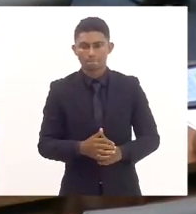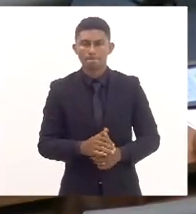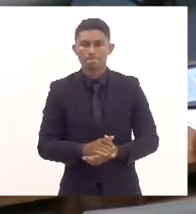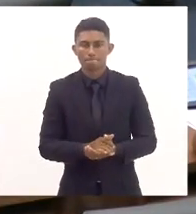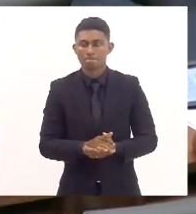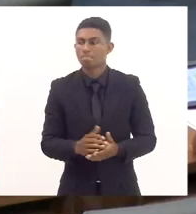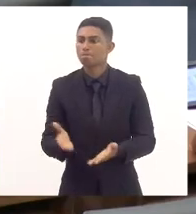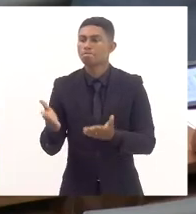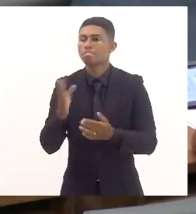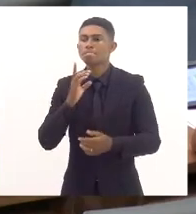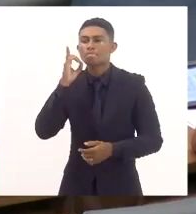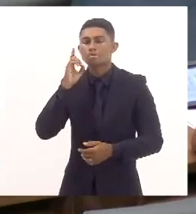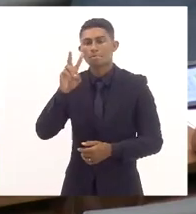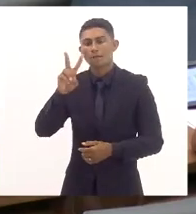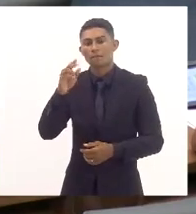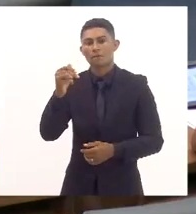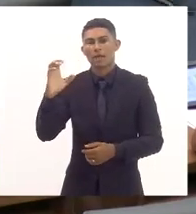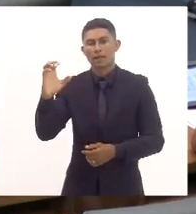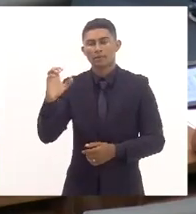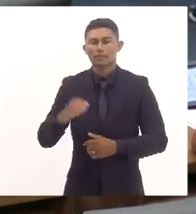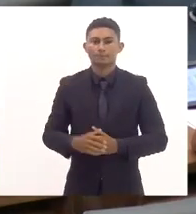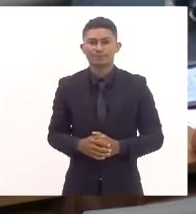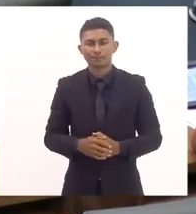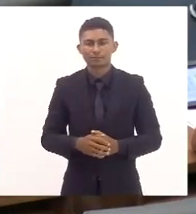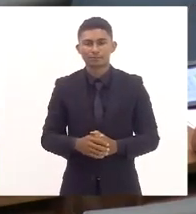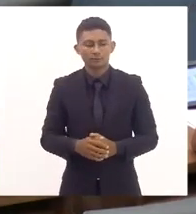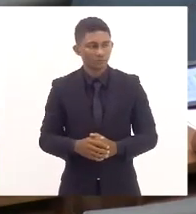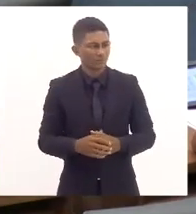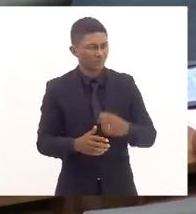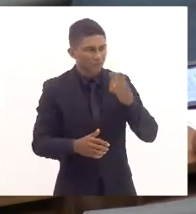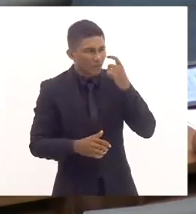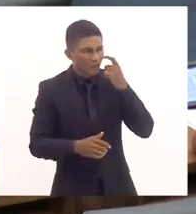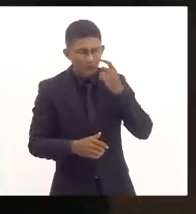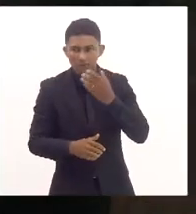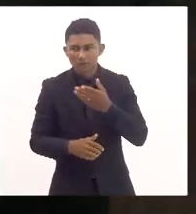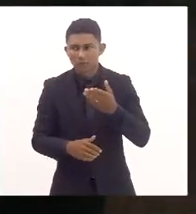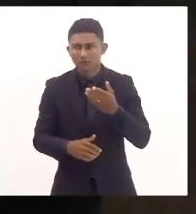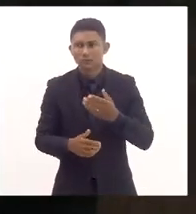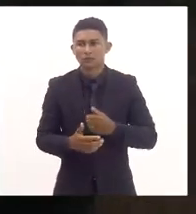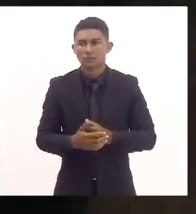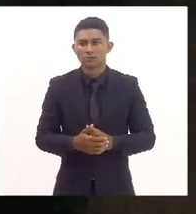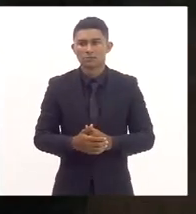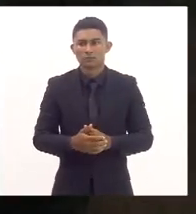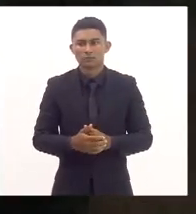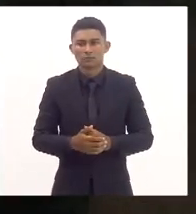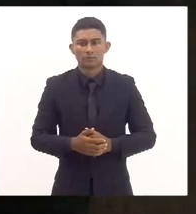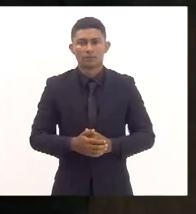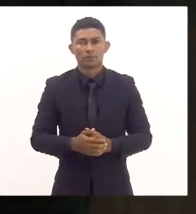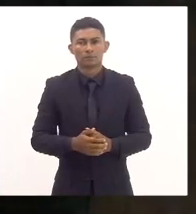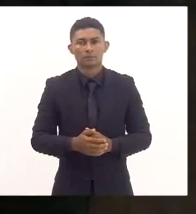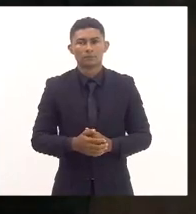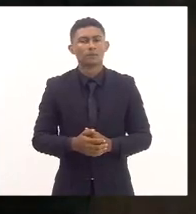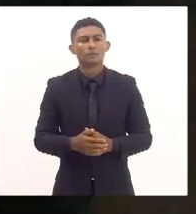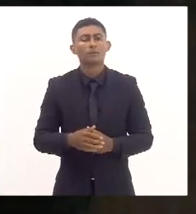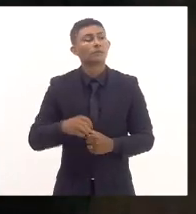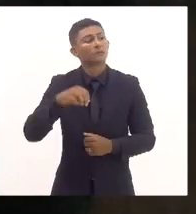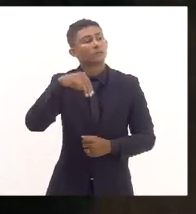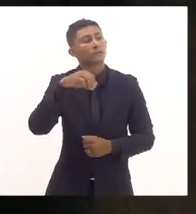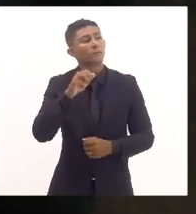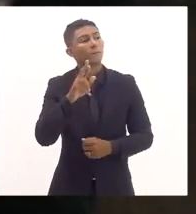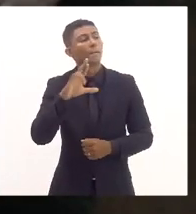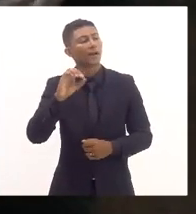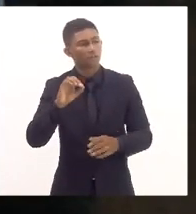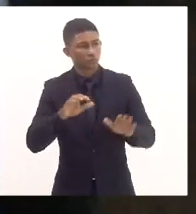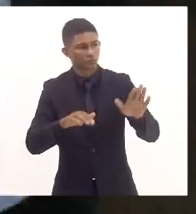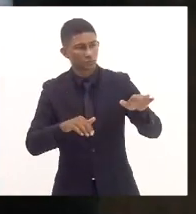e com a palavra o deputado waldeck ver o deputado Márcio Deputado Flávio Deputado Andersson Deputado Márcio Pacheco